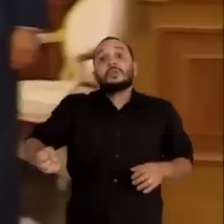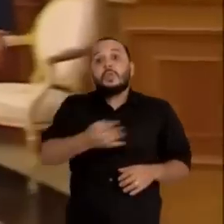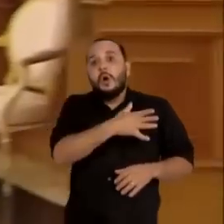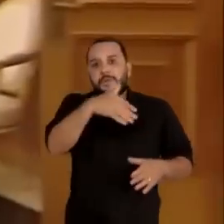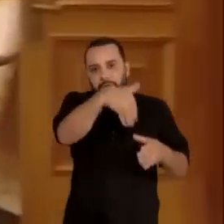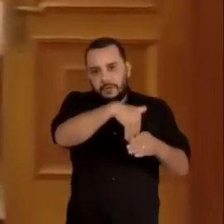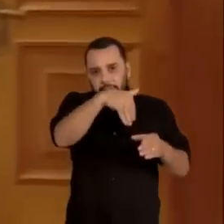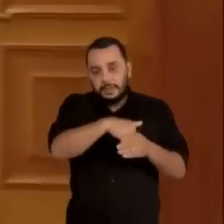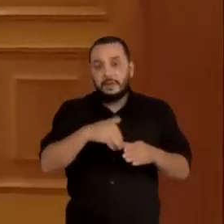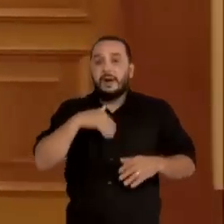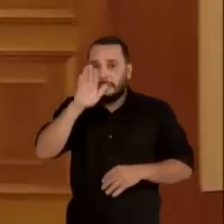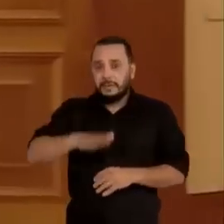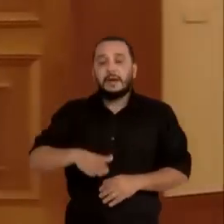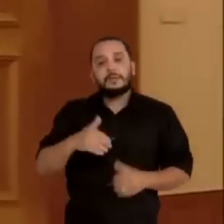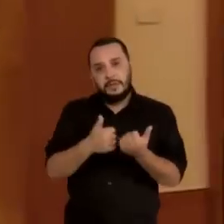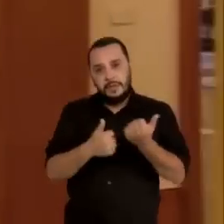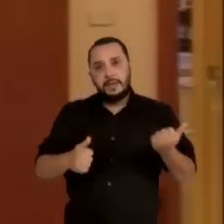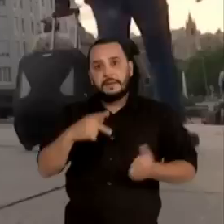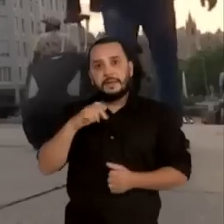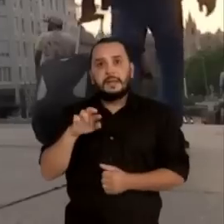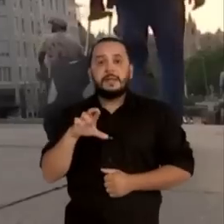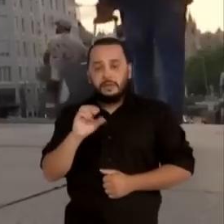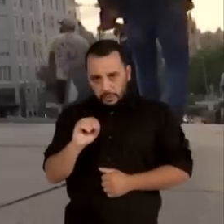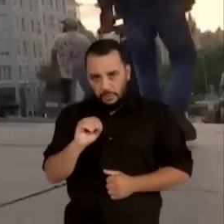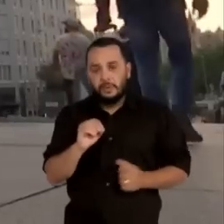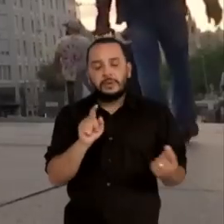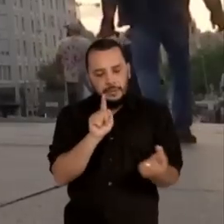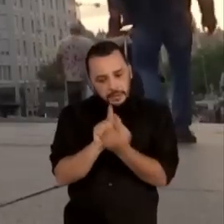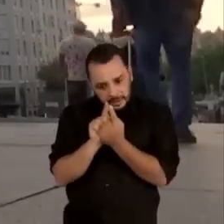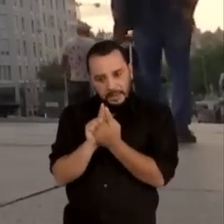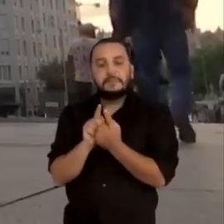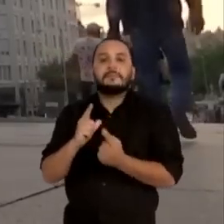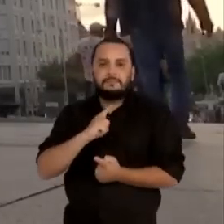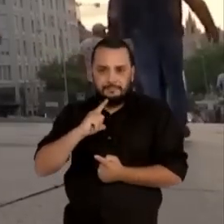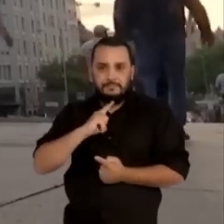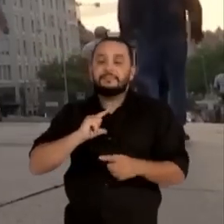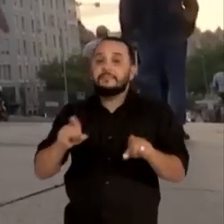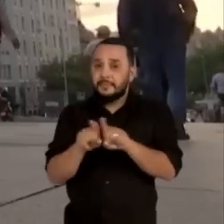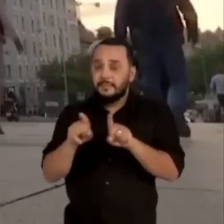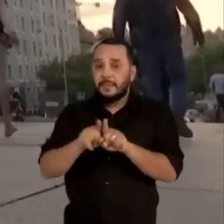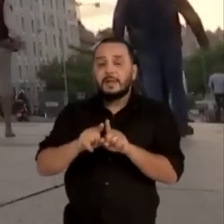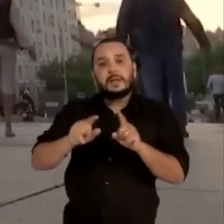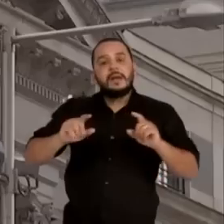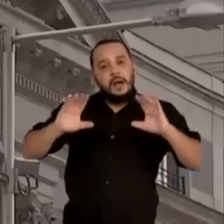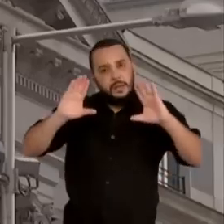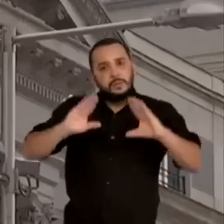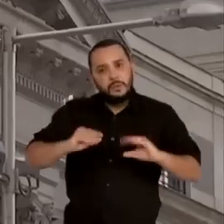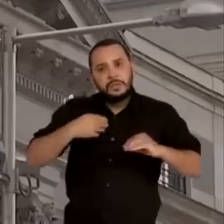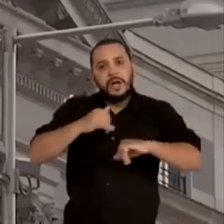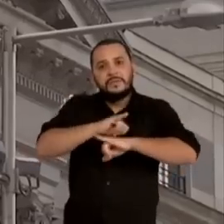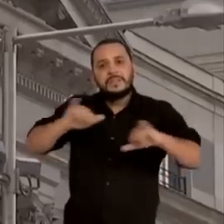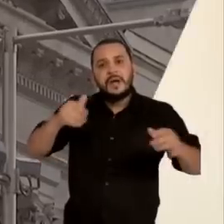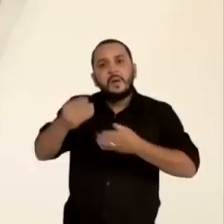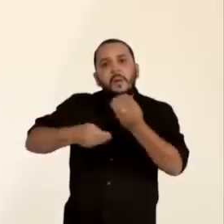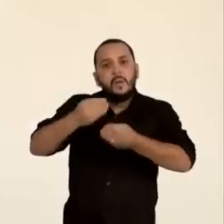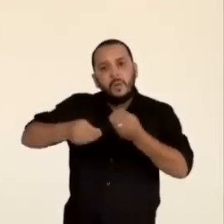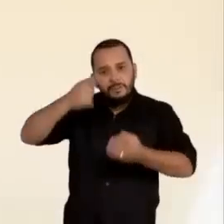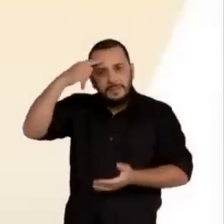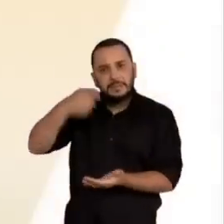o rei recebe o primeiro-ministro Pedro Sánchez e, no final do dia, deve falar aos espanhóis para comunicar a decisão.